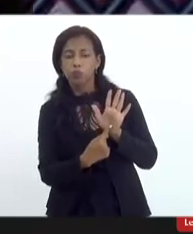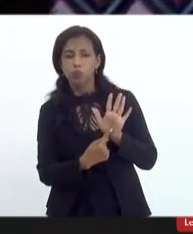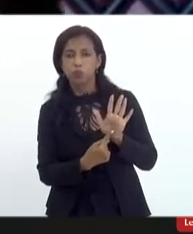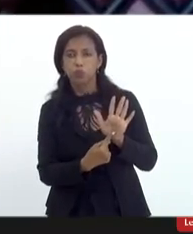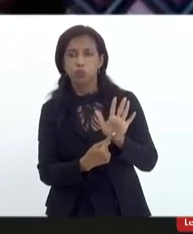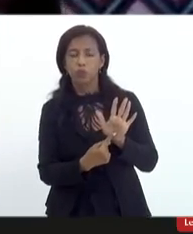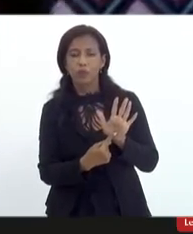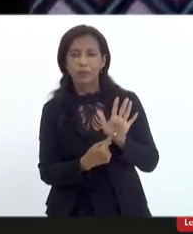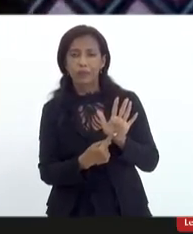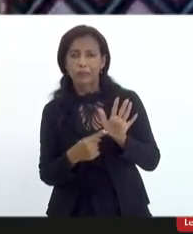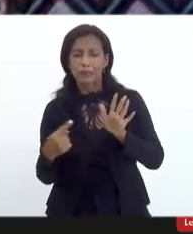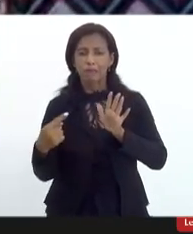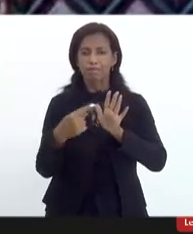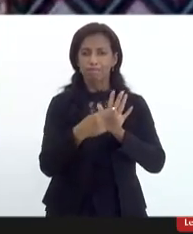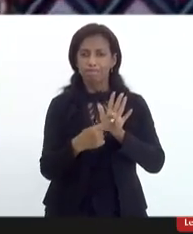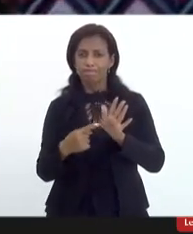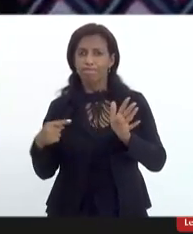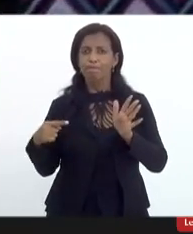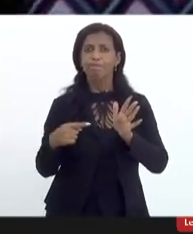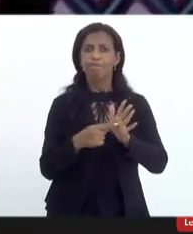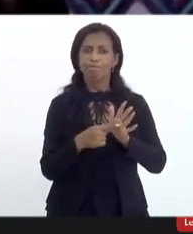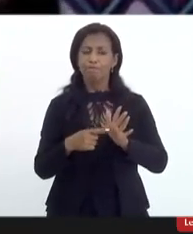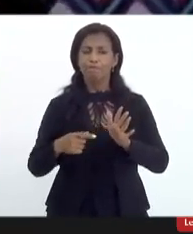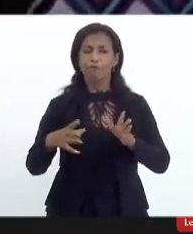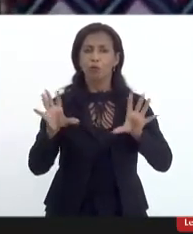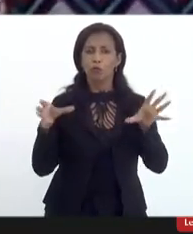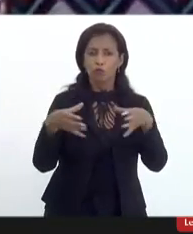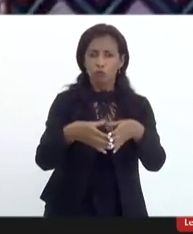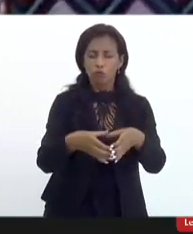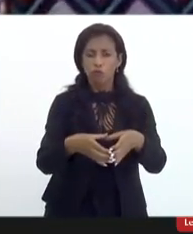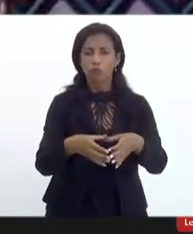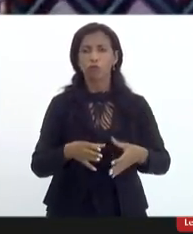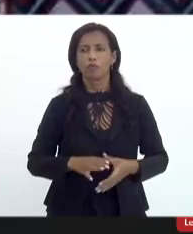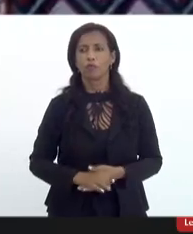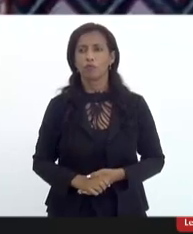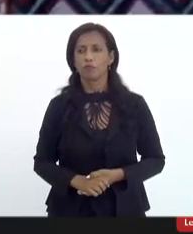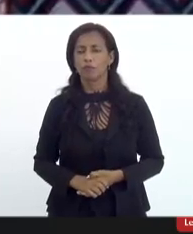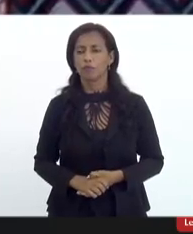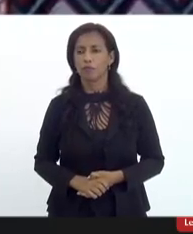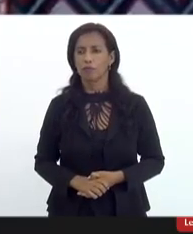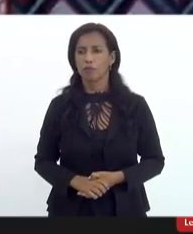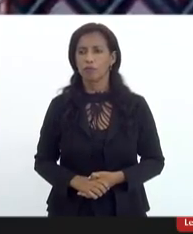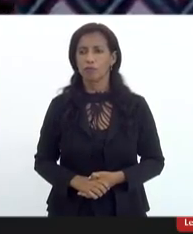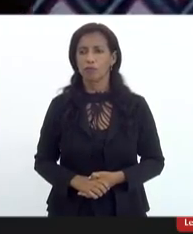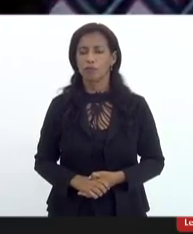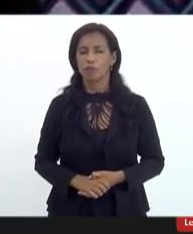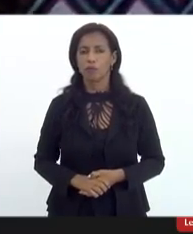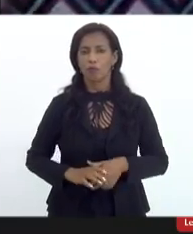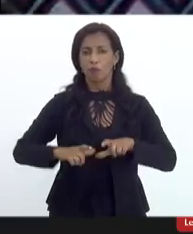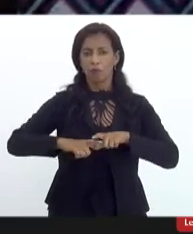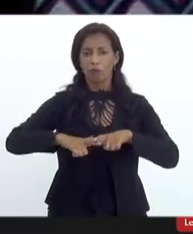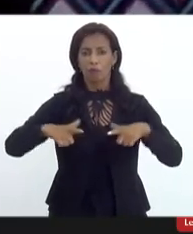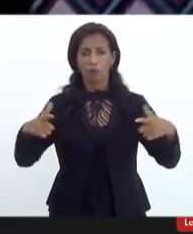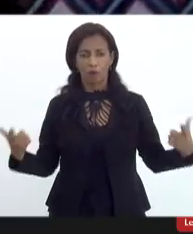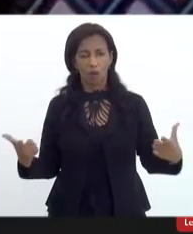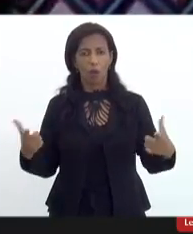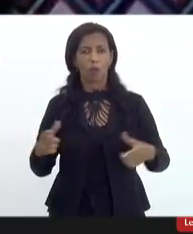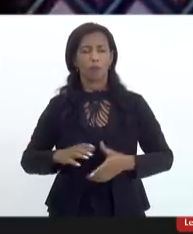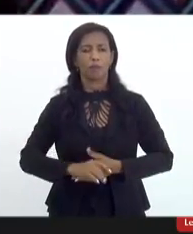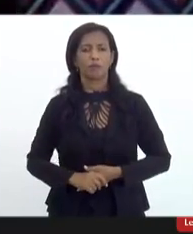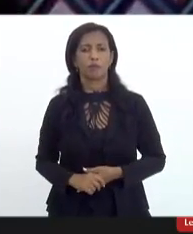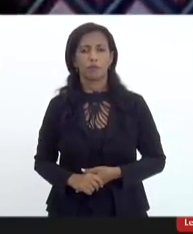e tocar, de fato, nos grupos que ampliam e